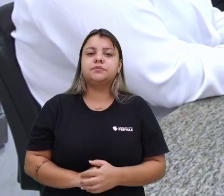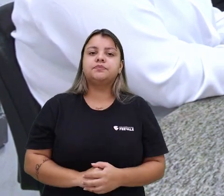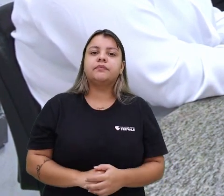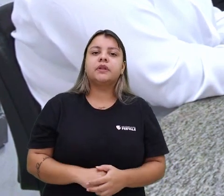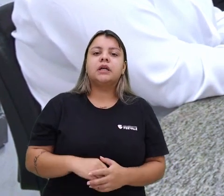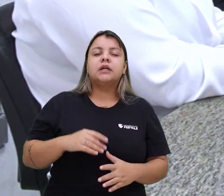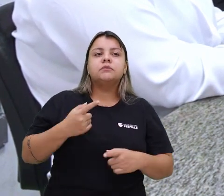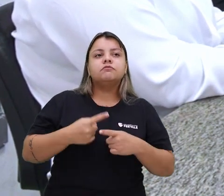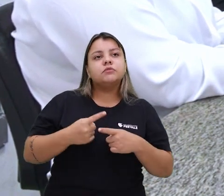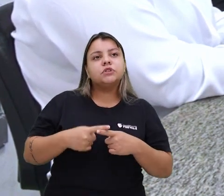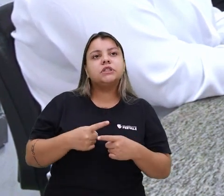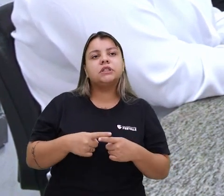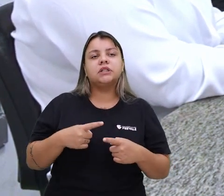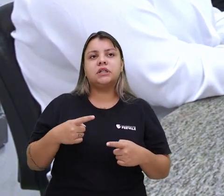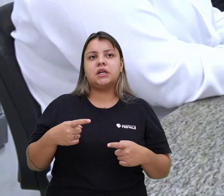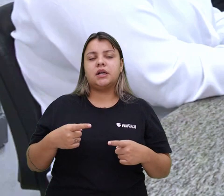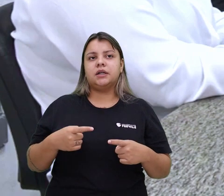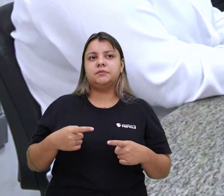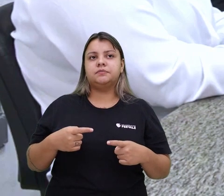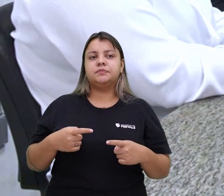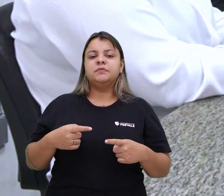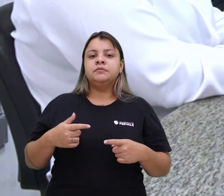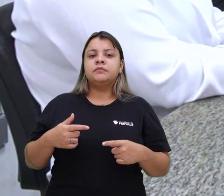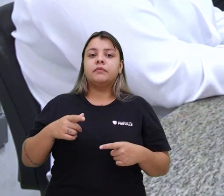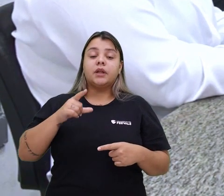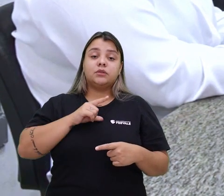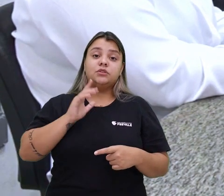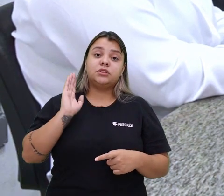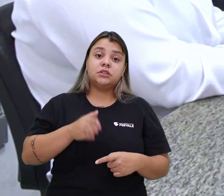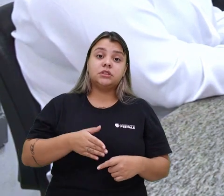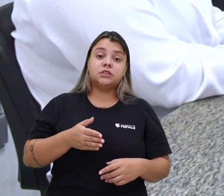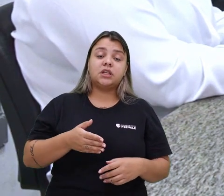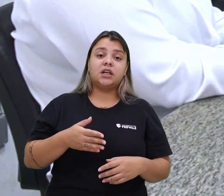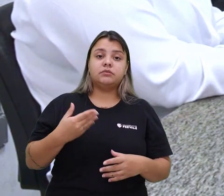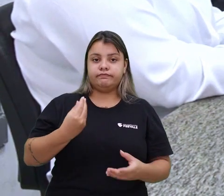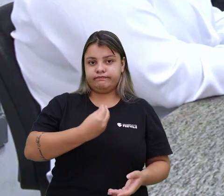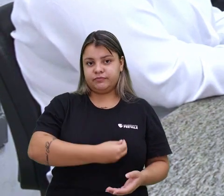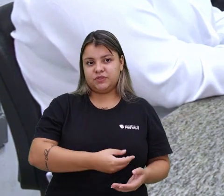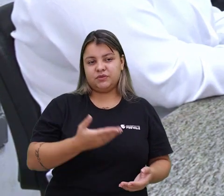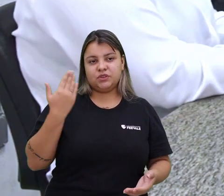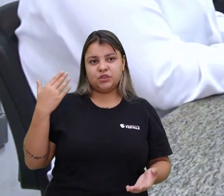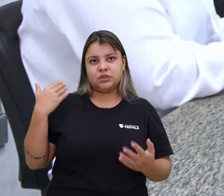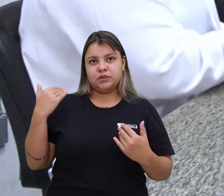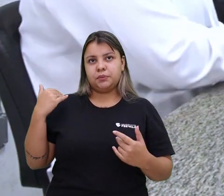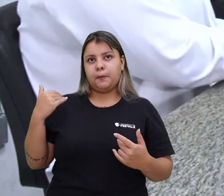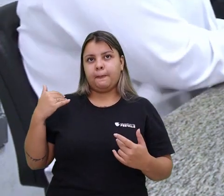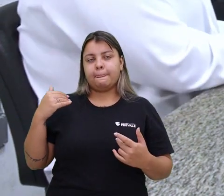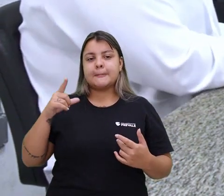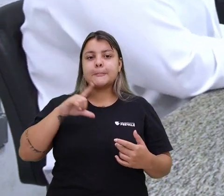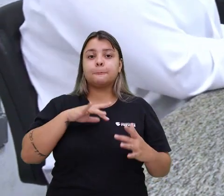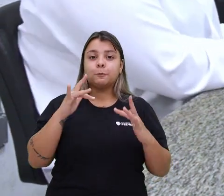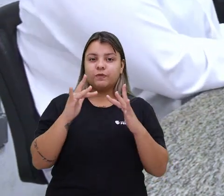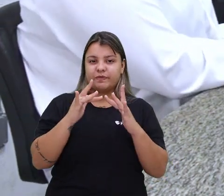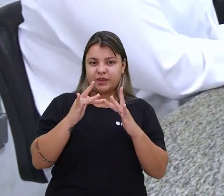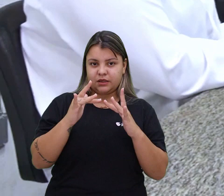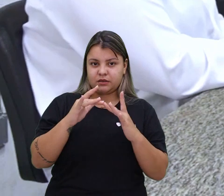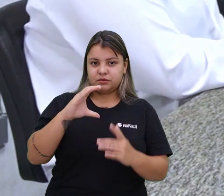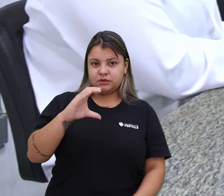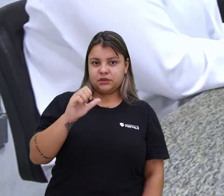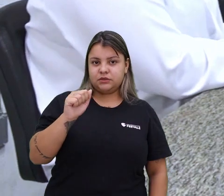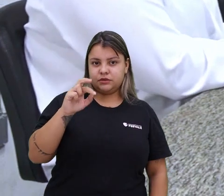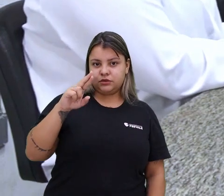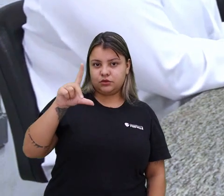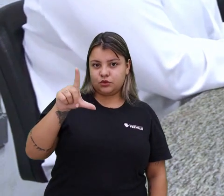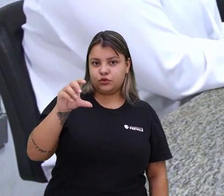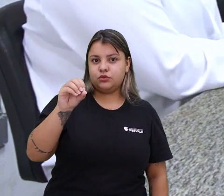porque aí eu tinha já a gente já tinha eu já tinha muito contato com o Carlos